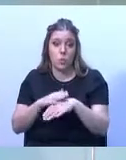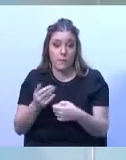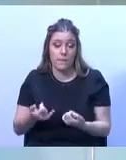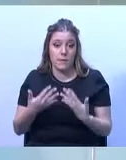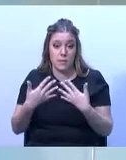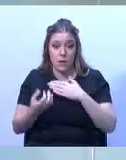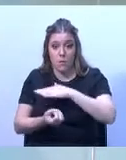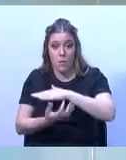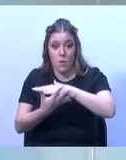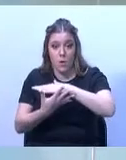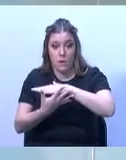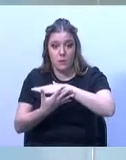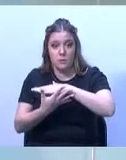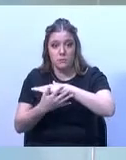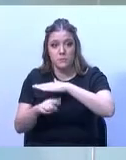corpo, vai